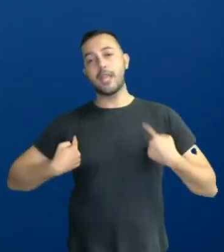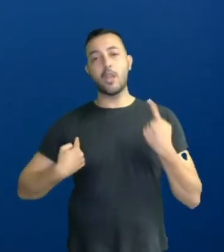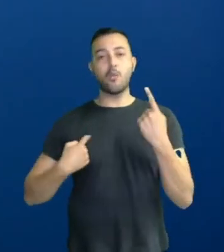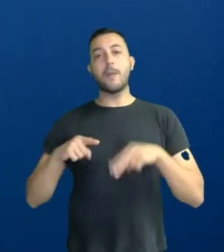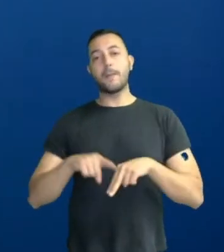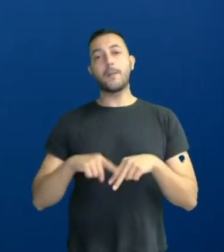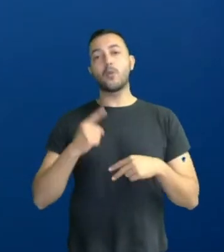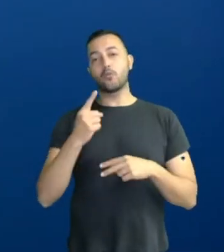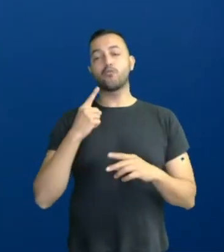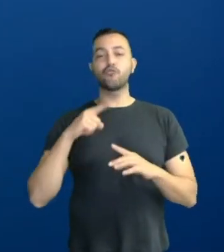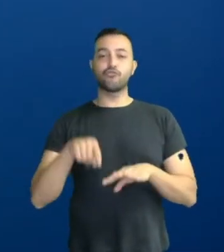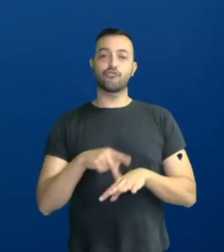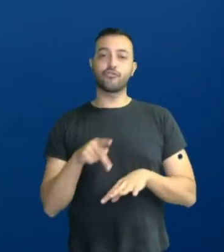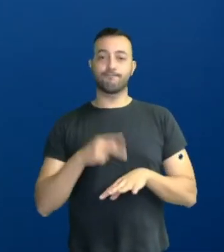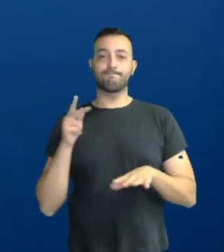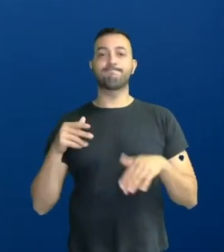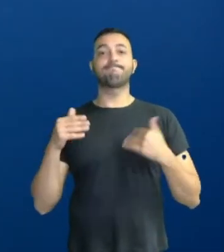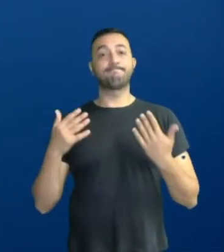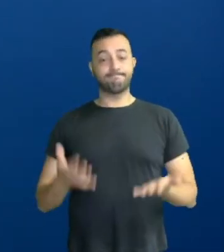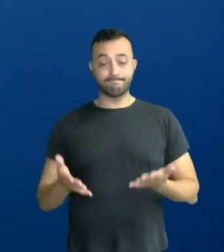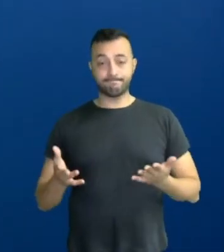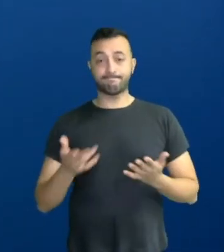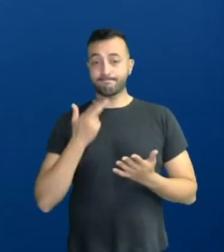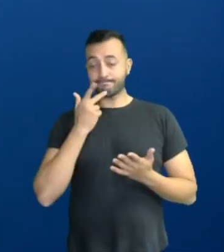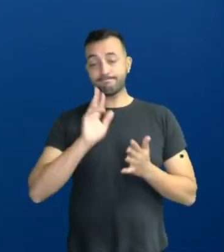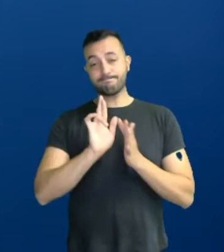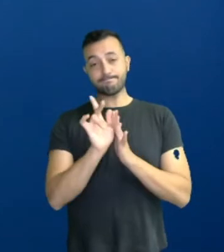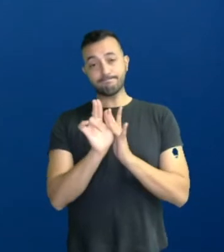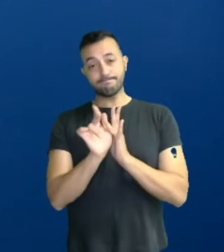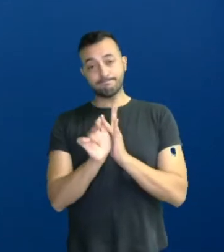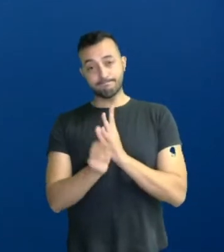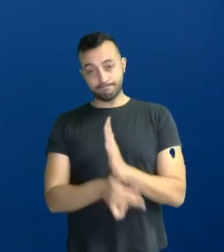um chinelo, não é isso? Então, por isso diz diferente. Então,